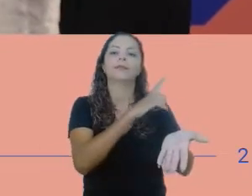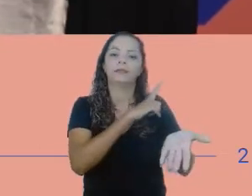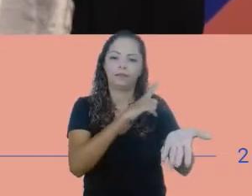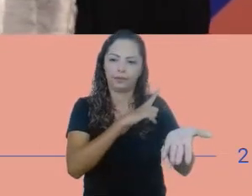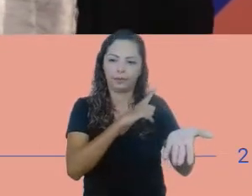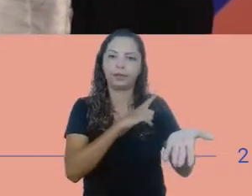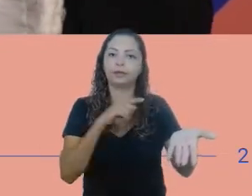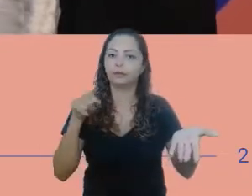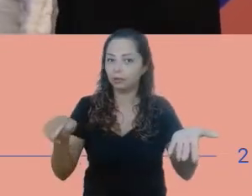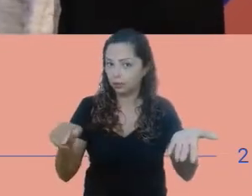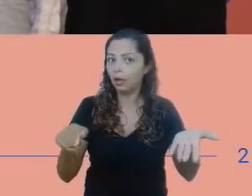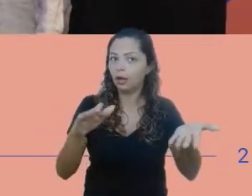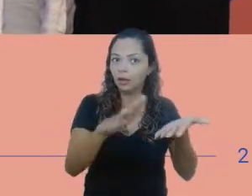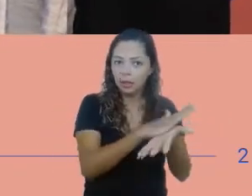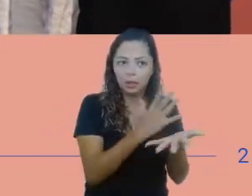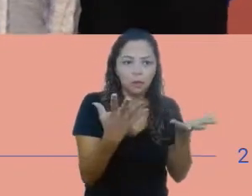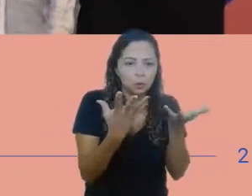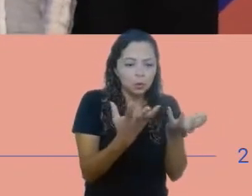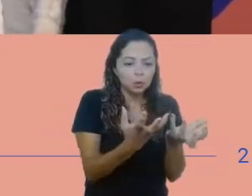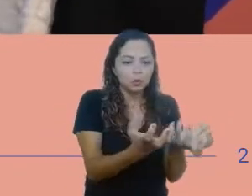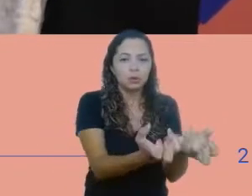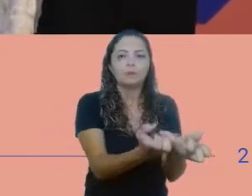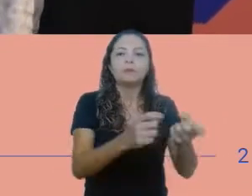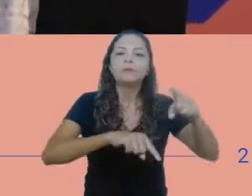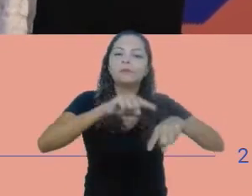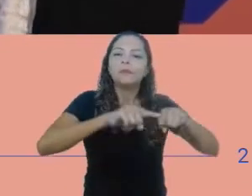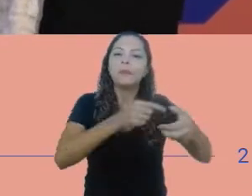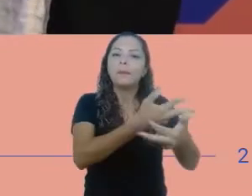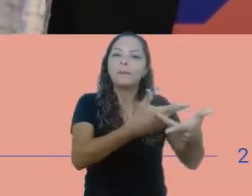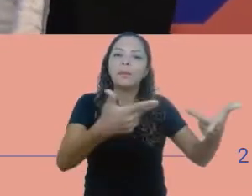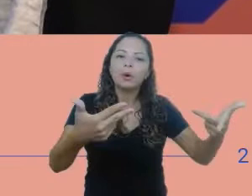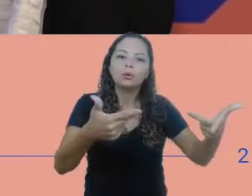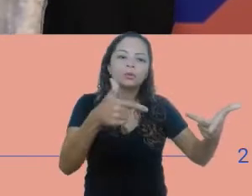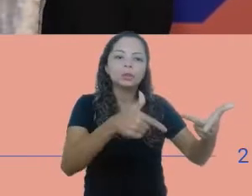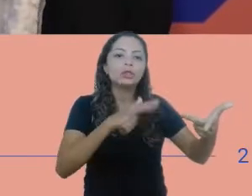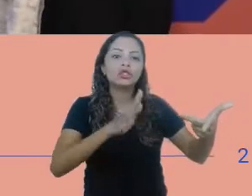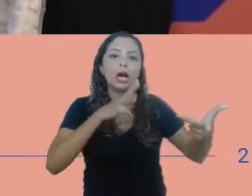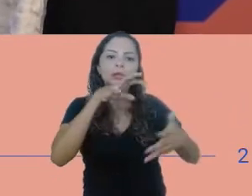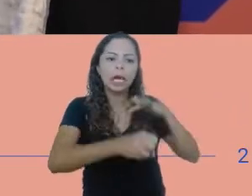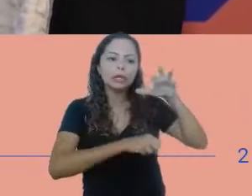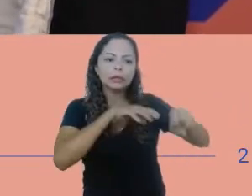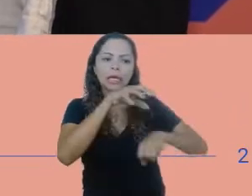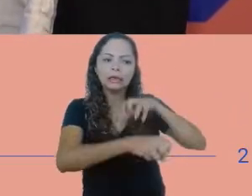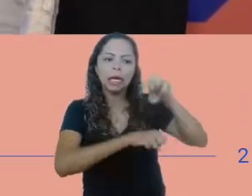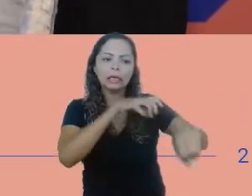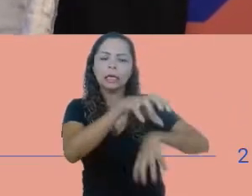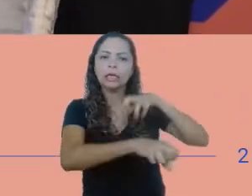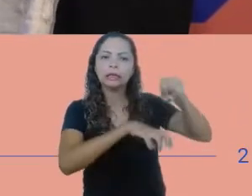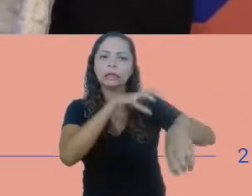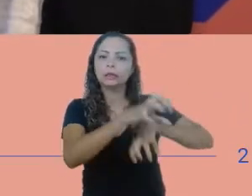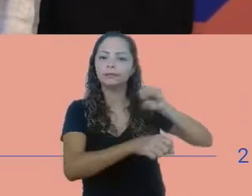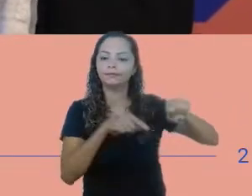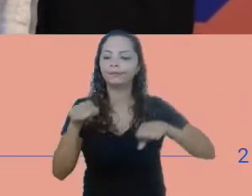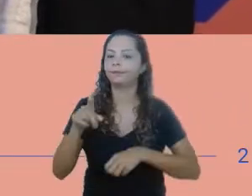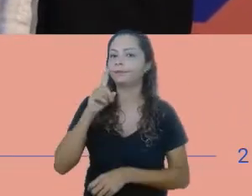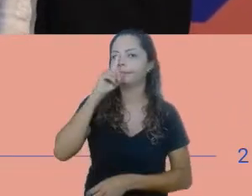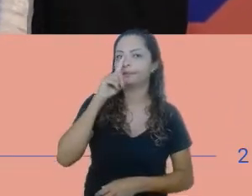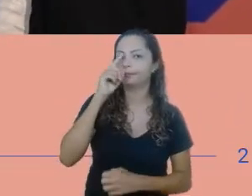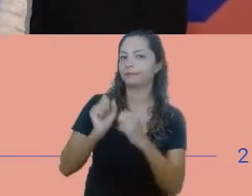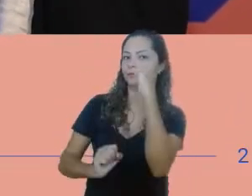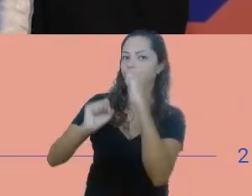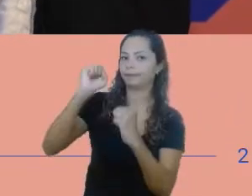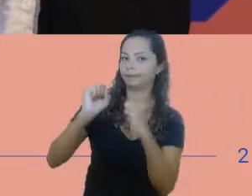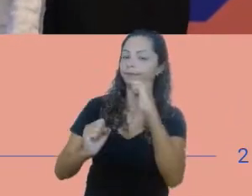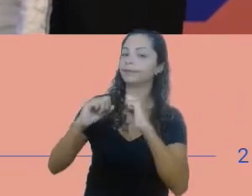e do fornecimento de matéria-prima então isso traz um risco eminente aos mercados globais as cadeias de suprimentos globais